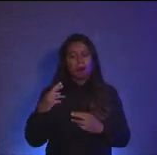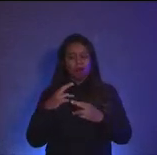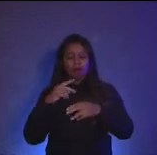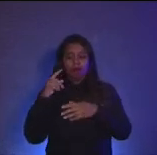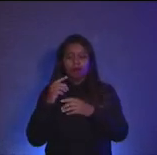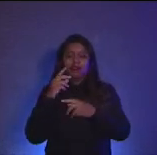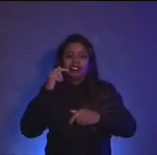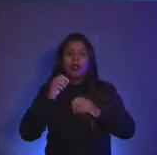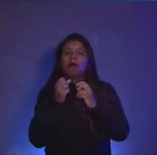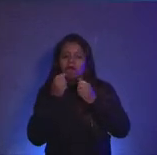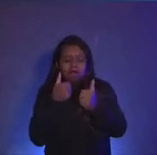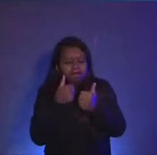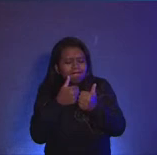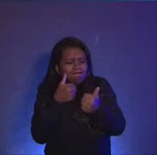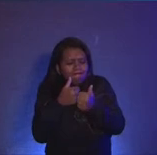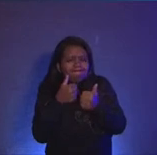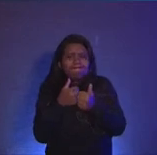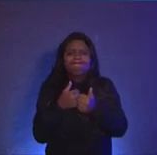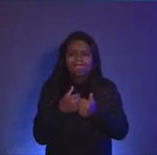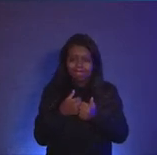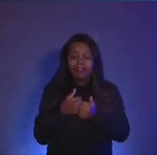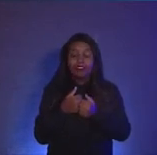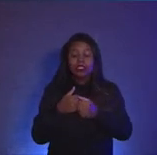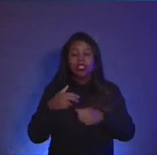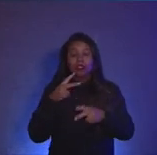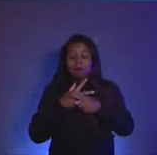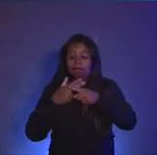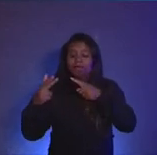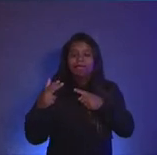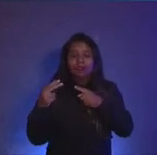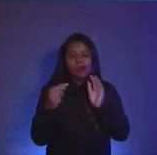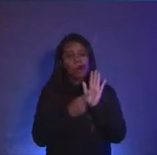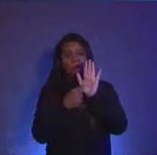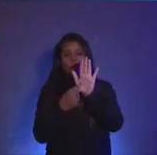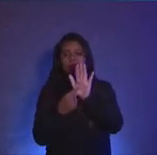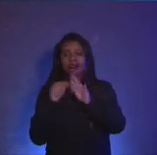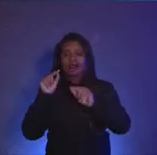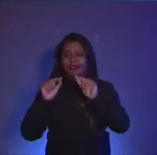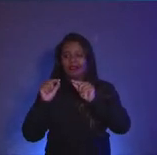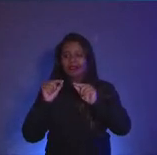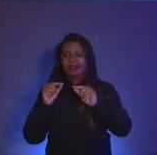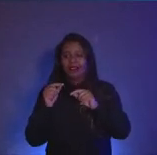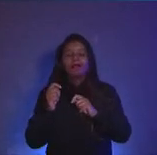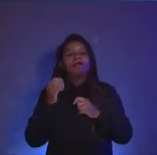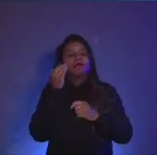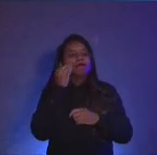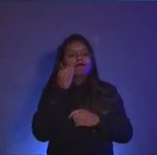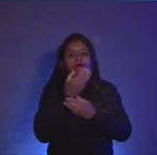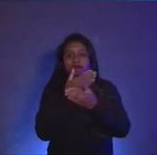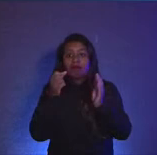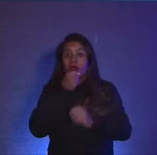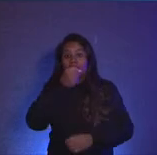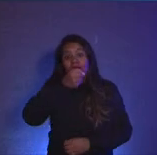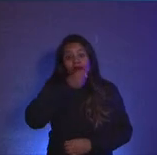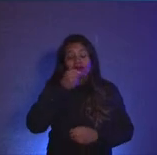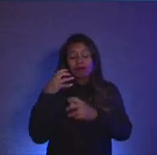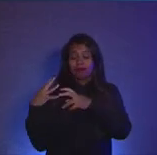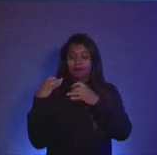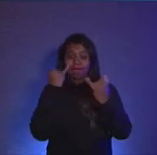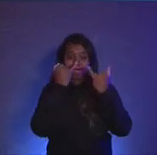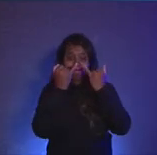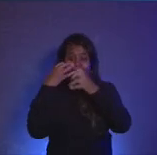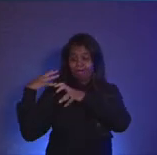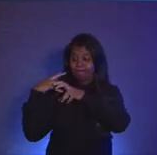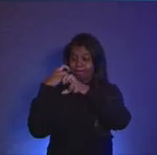bem acirrada. O trabalho vencedor se destacou porque melhor incorporou a narrativa jornalística nos dados e imagens